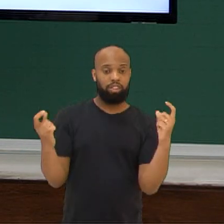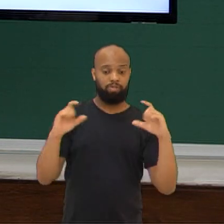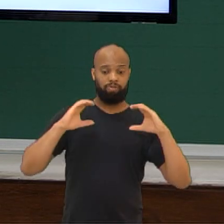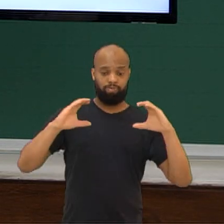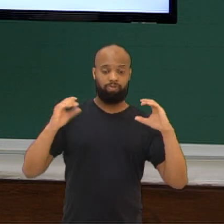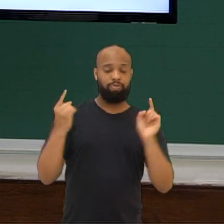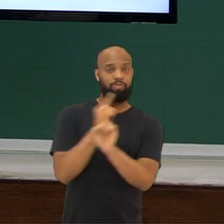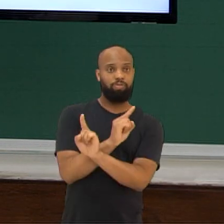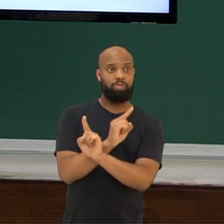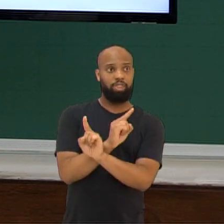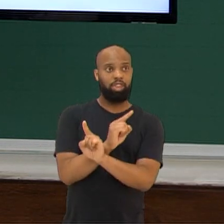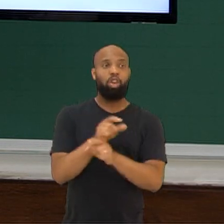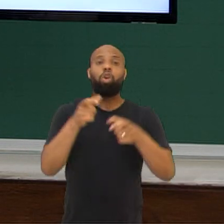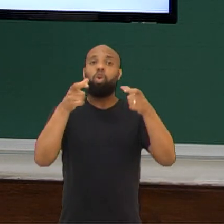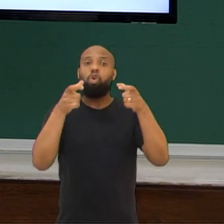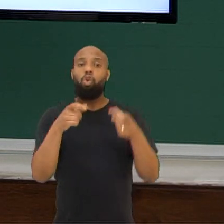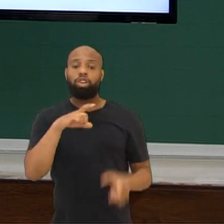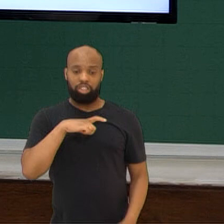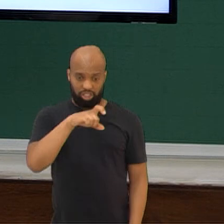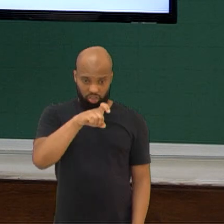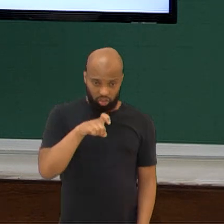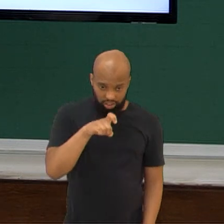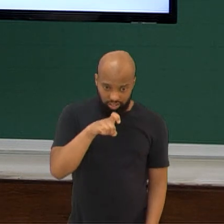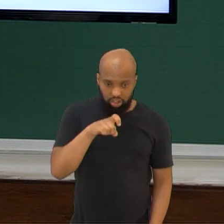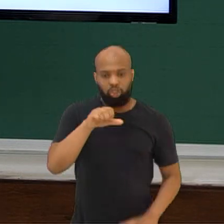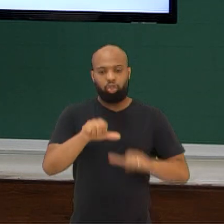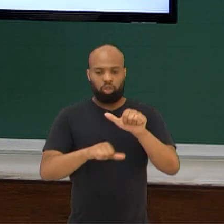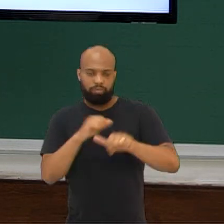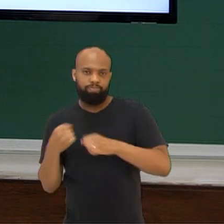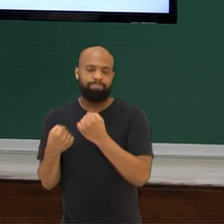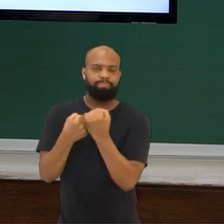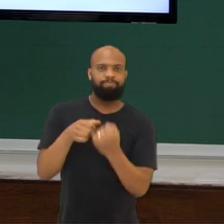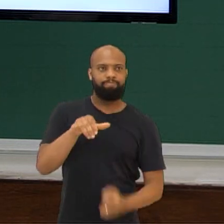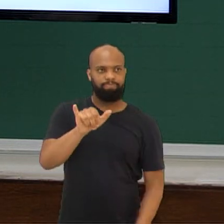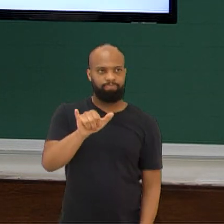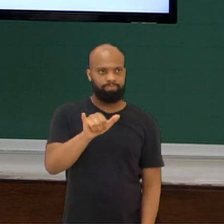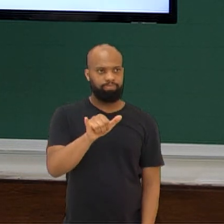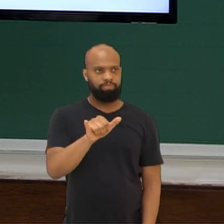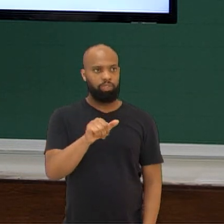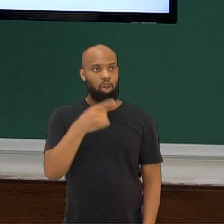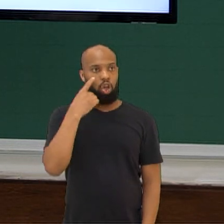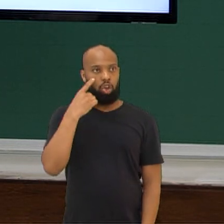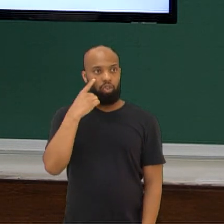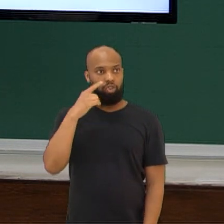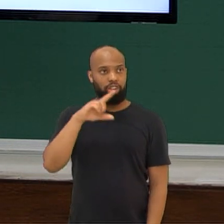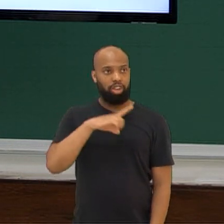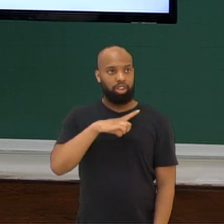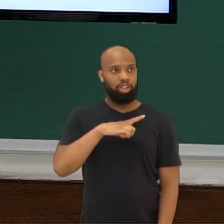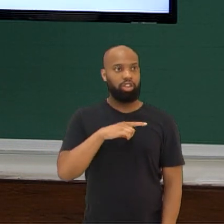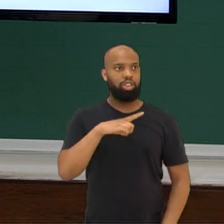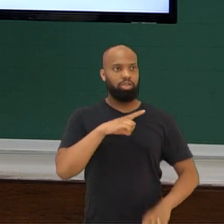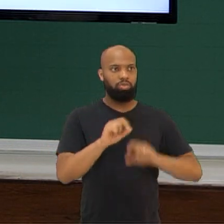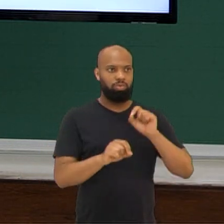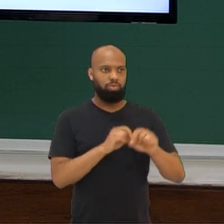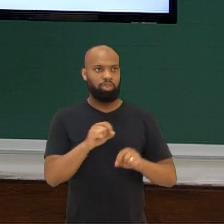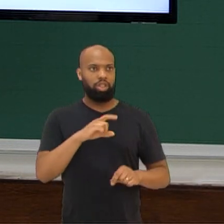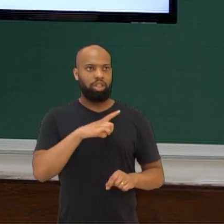Trocar x por y, certo? Olha o que a prof fez. Aqui era y, coloquei x igual